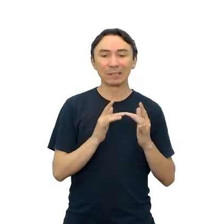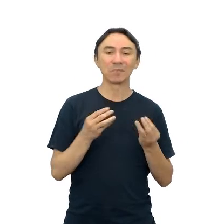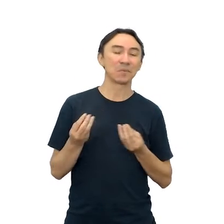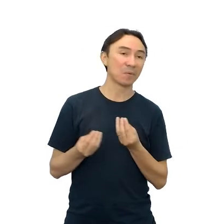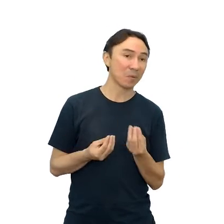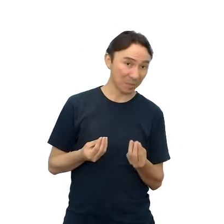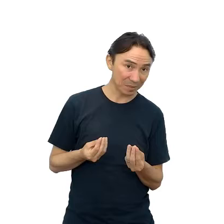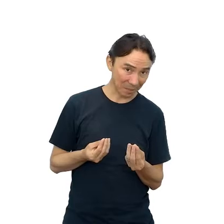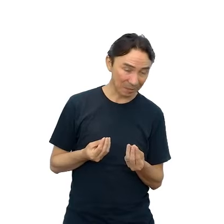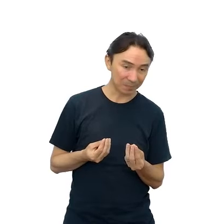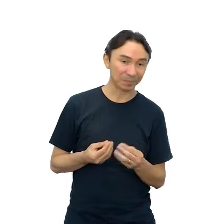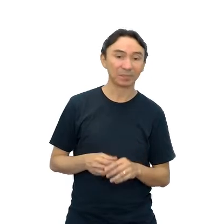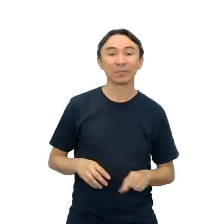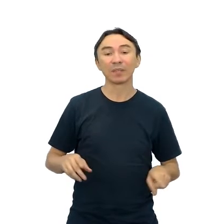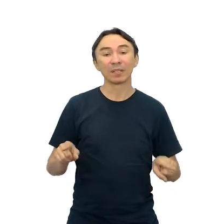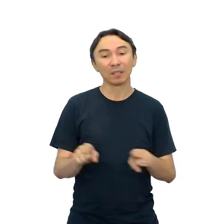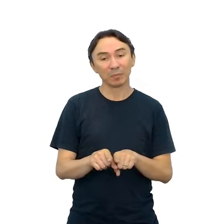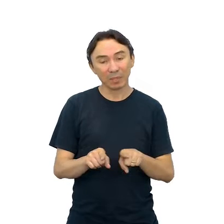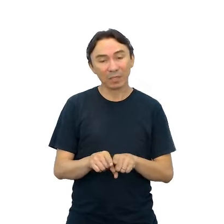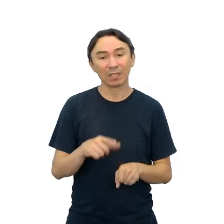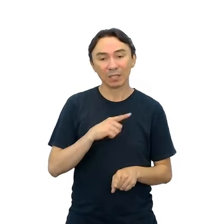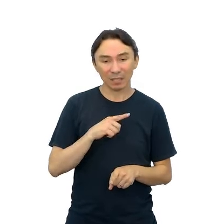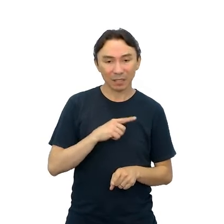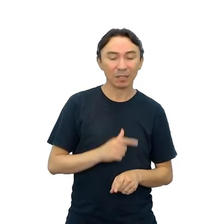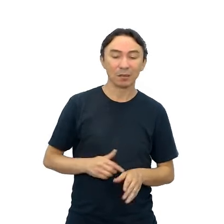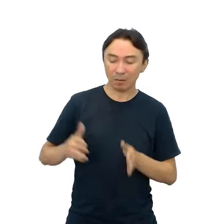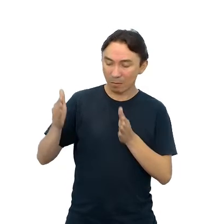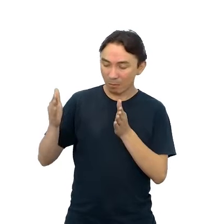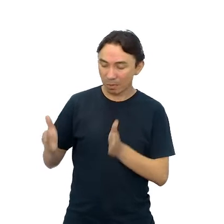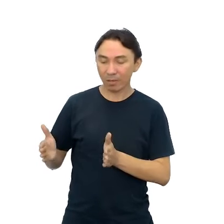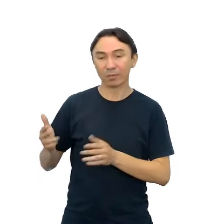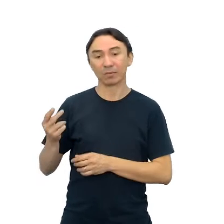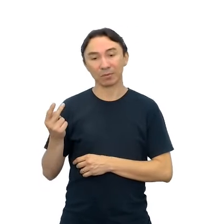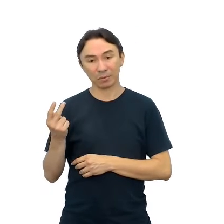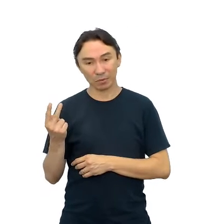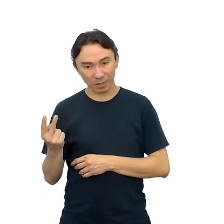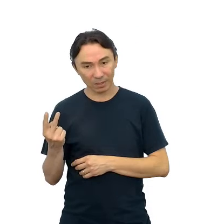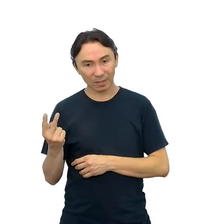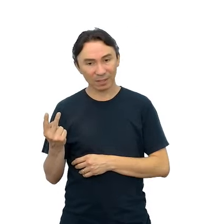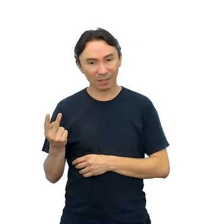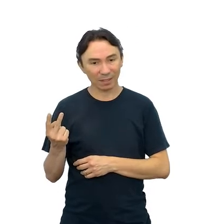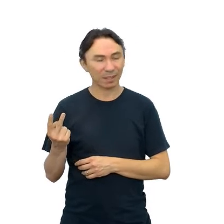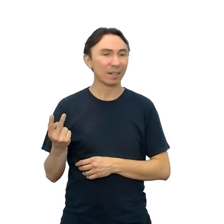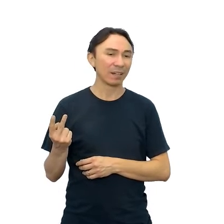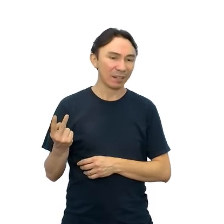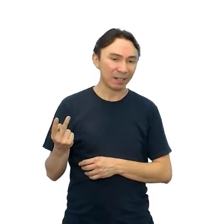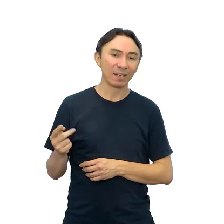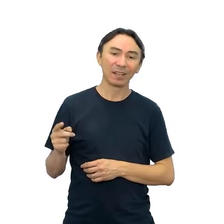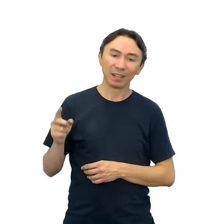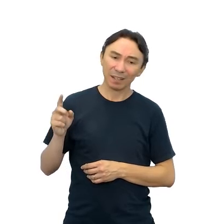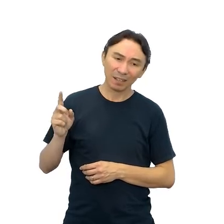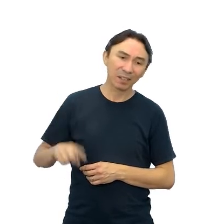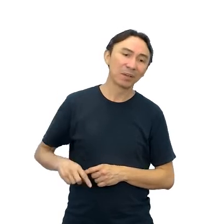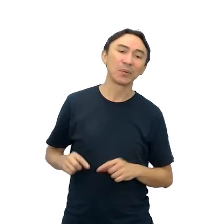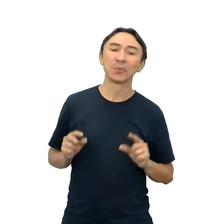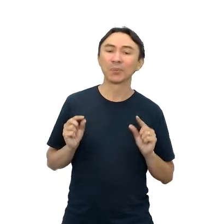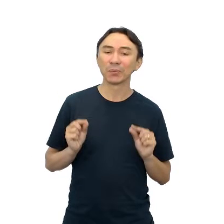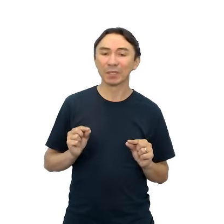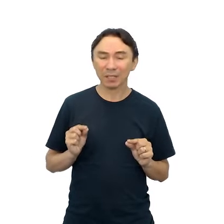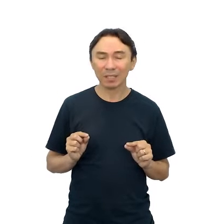atividades. Nós temos aqui a parte 2, né, que é a transmissão de etapa, né, que vai fazer